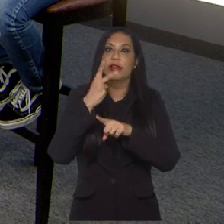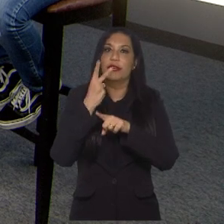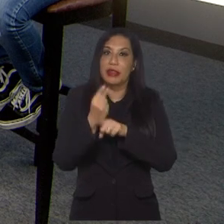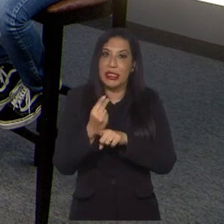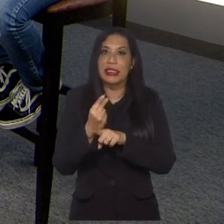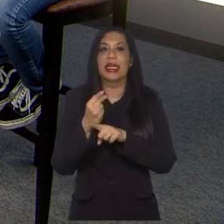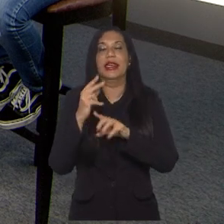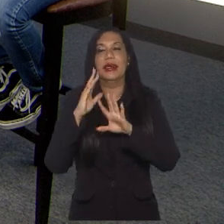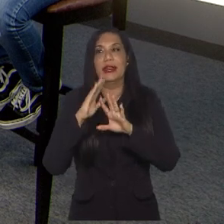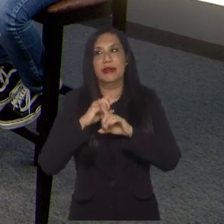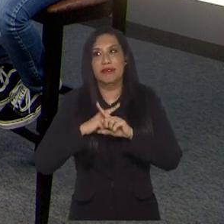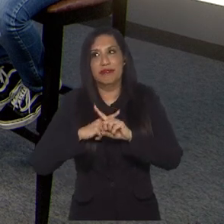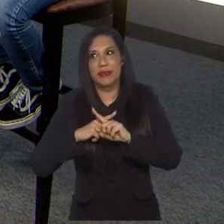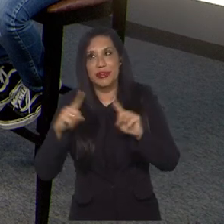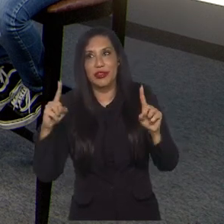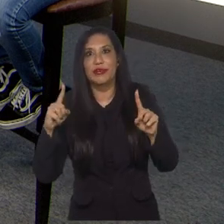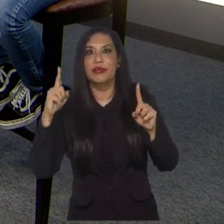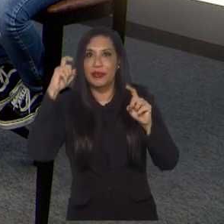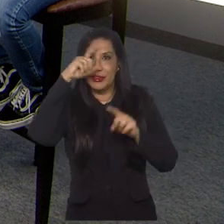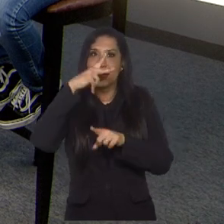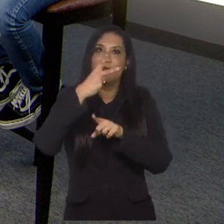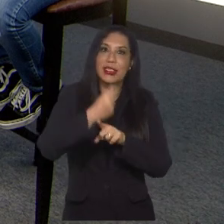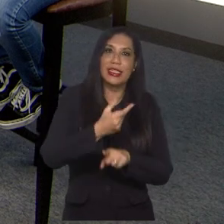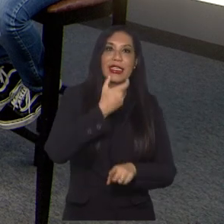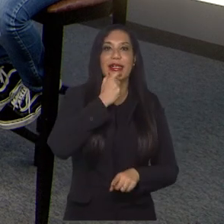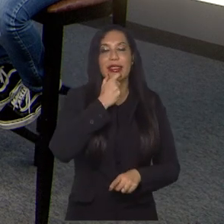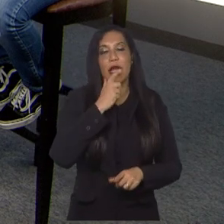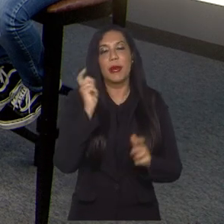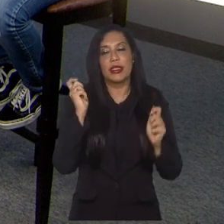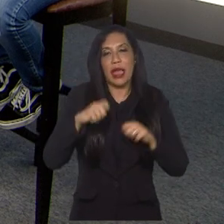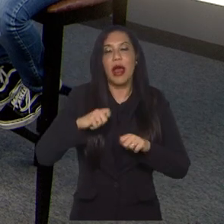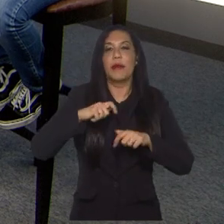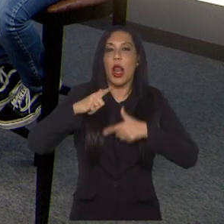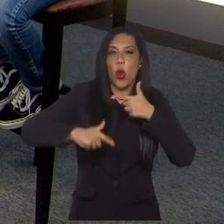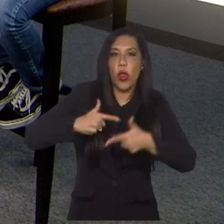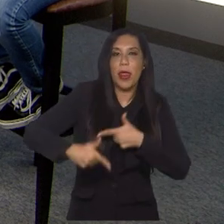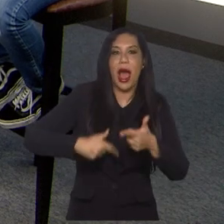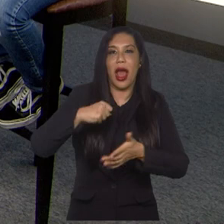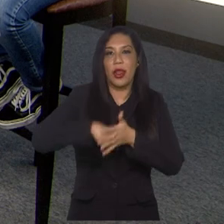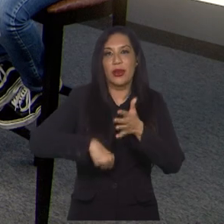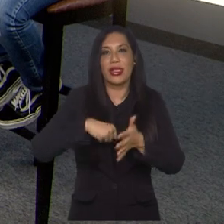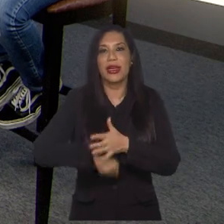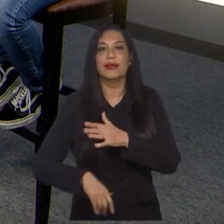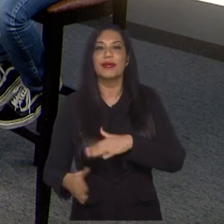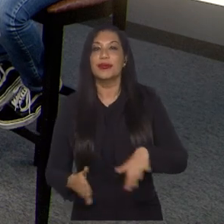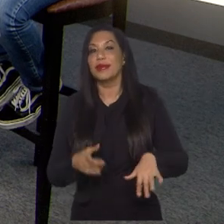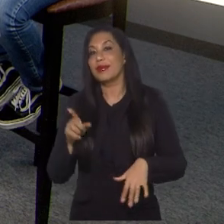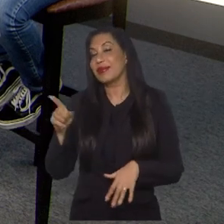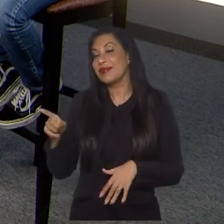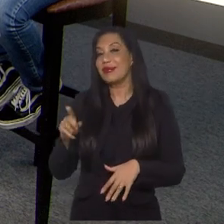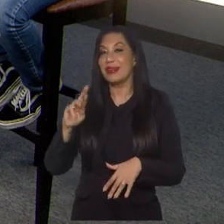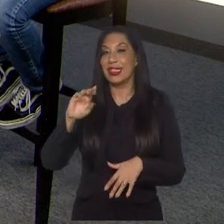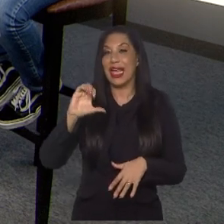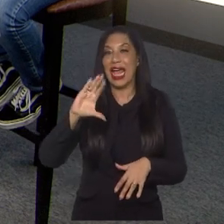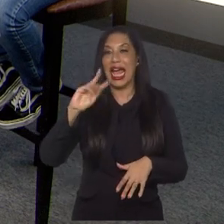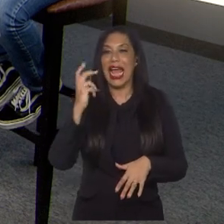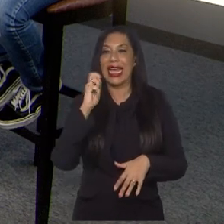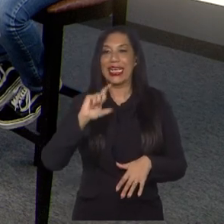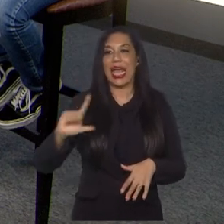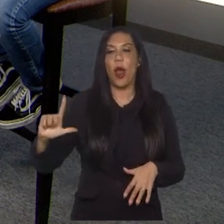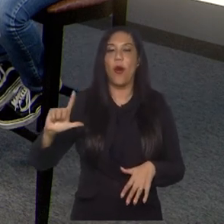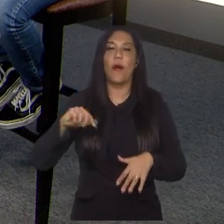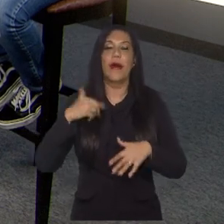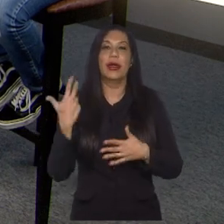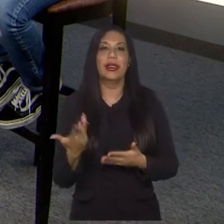muito difícil tirar a Inglaterra de qualquer... degrau de protagonismo. E pra você, dona Rachel, aí eu vou